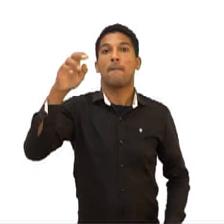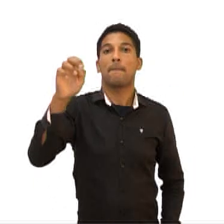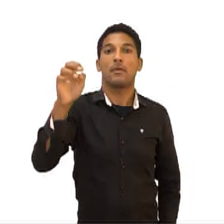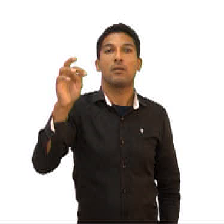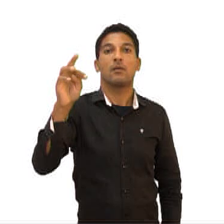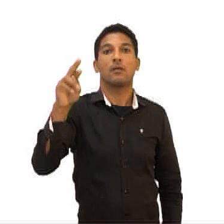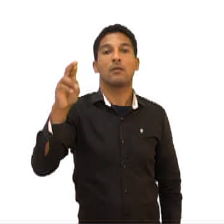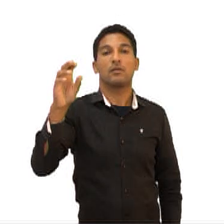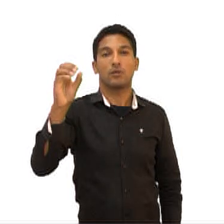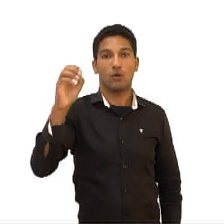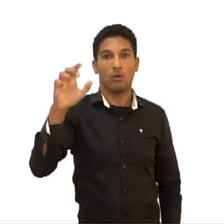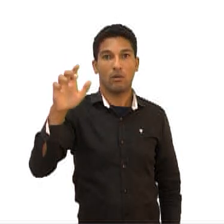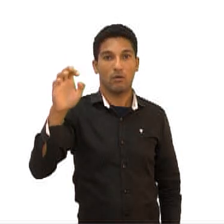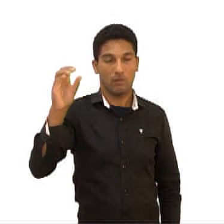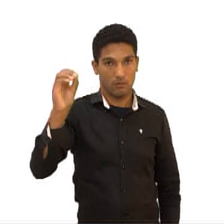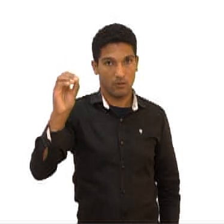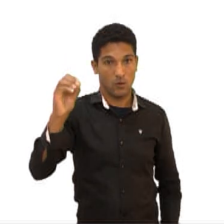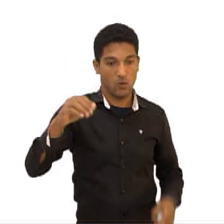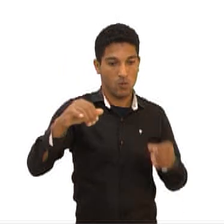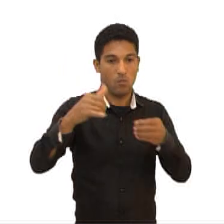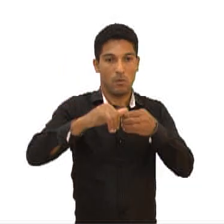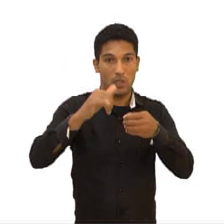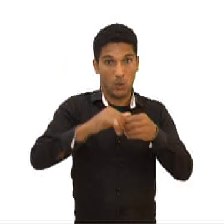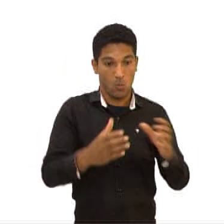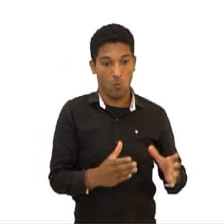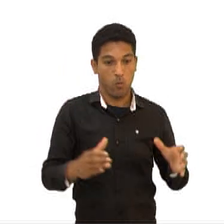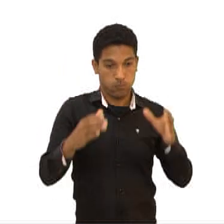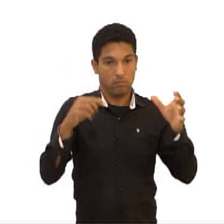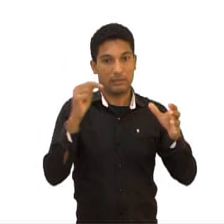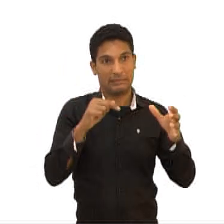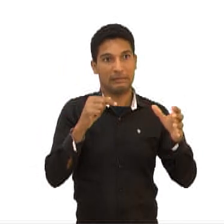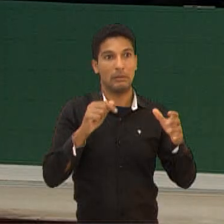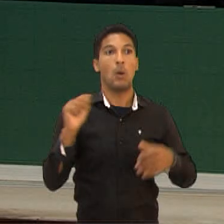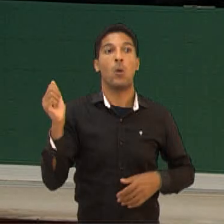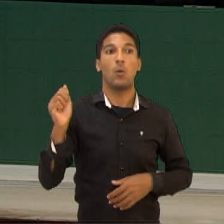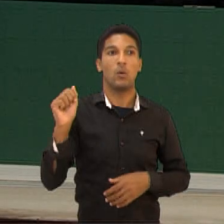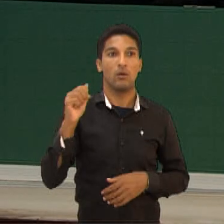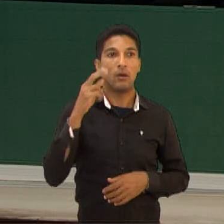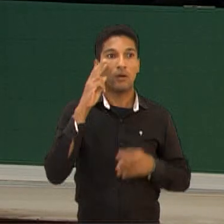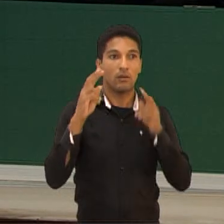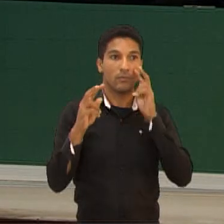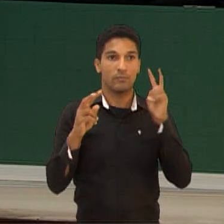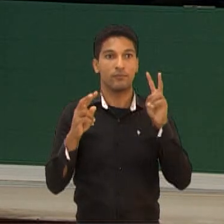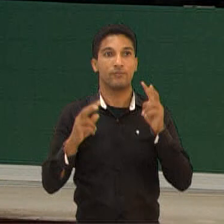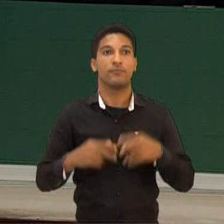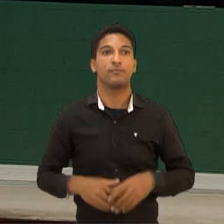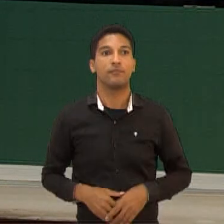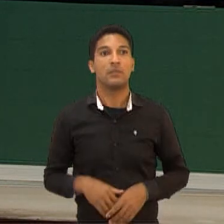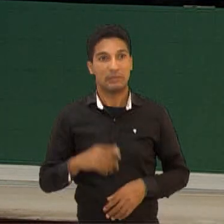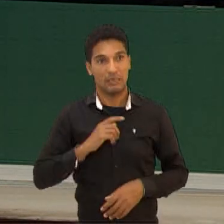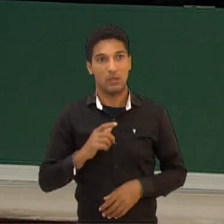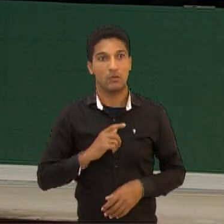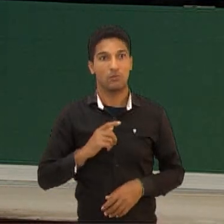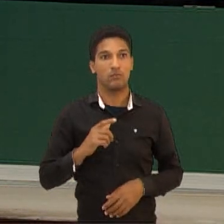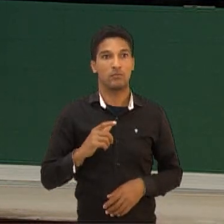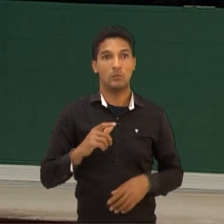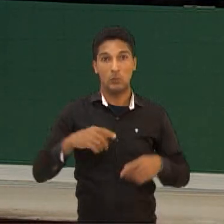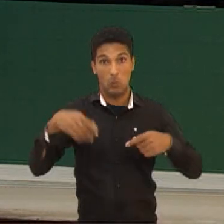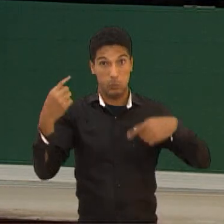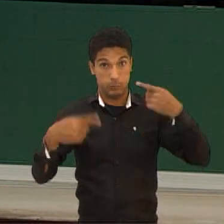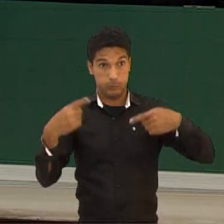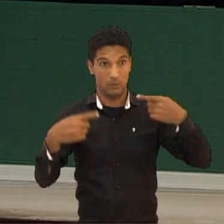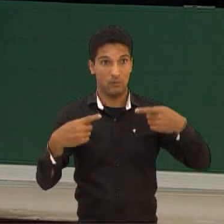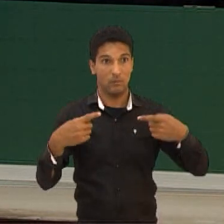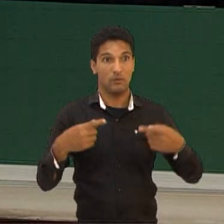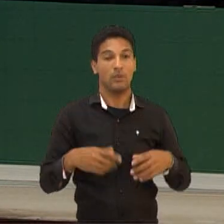né? Esse preço também do petróleo tem muita flutuação, né? Depende da oferta, da demanda. Os conflitos no Oriente Médio também